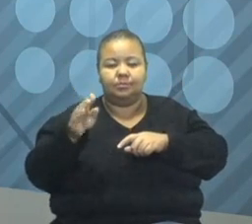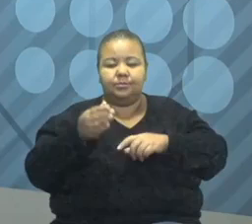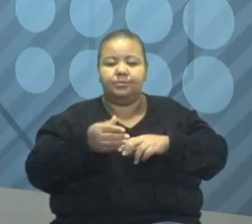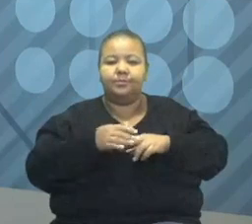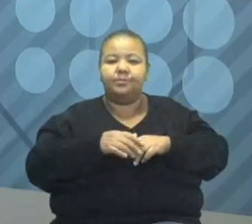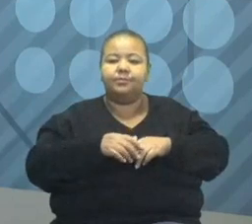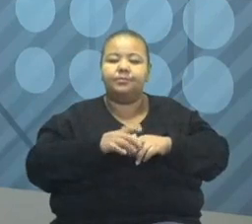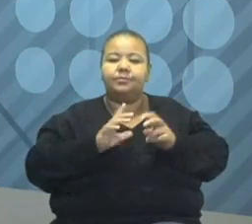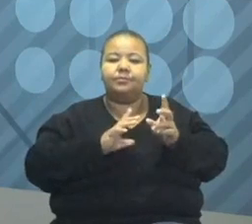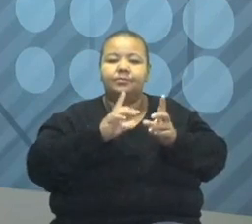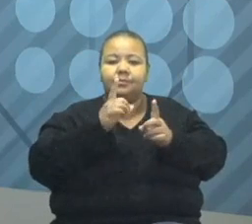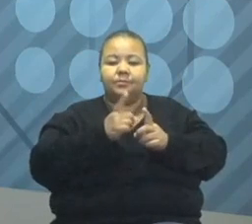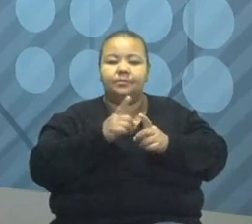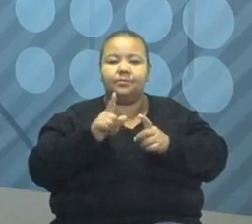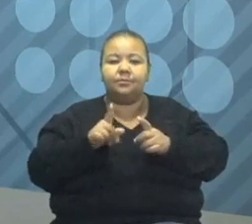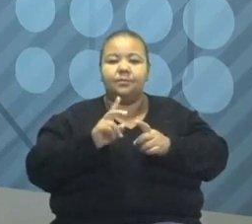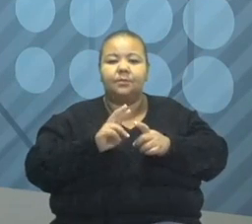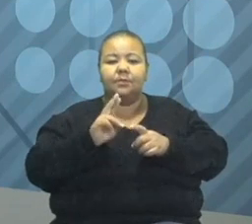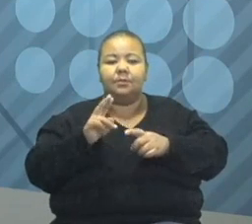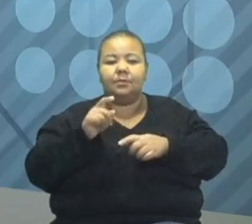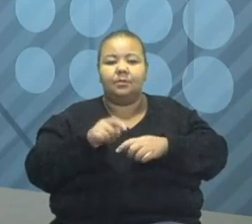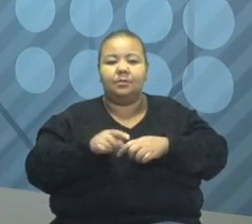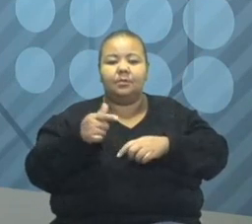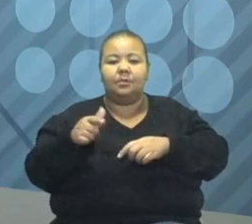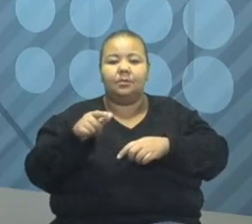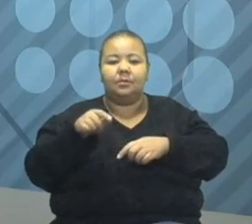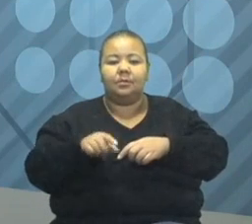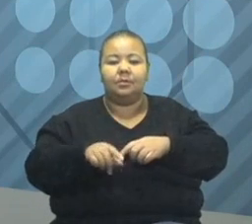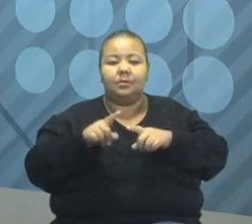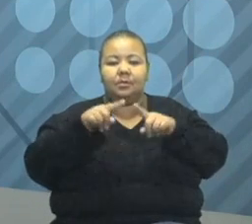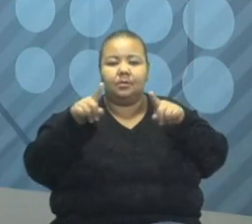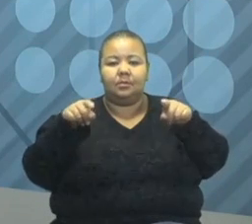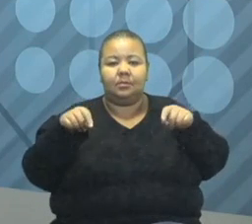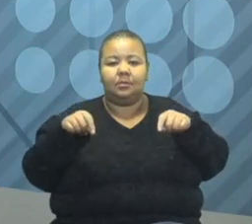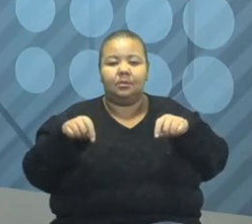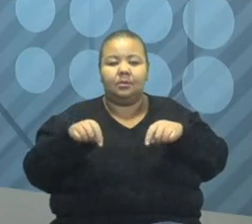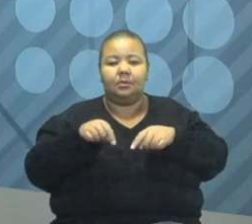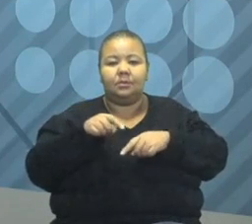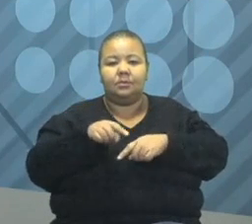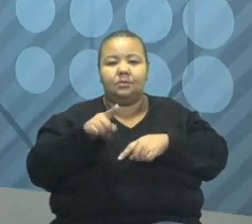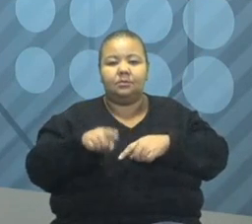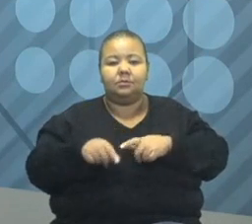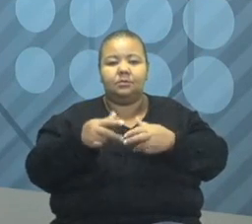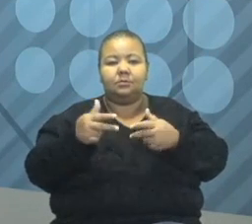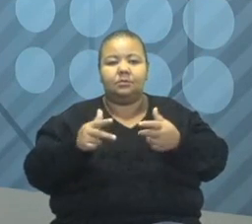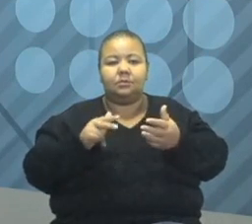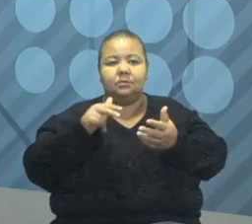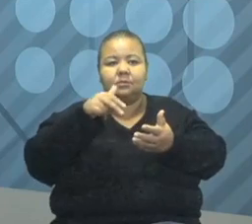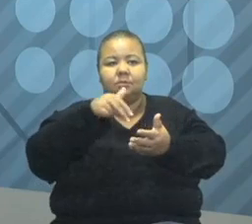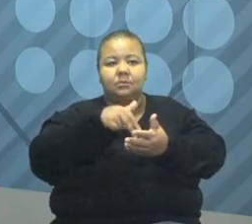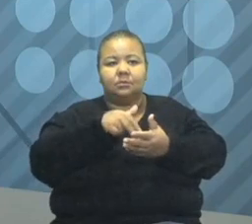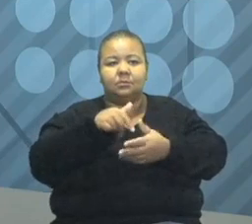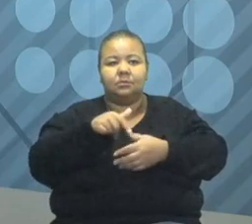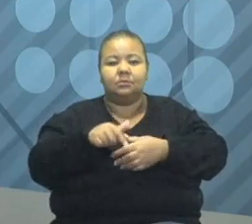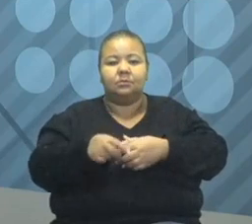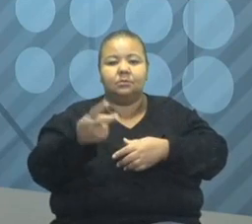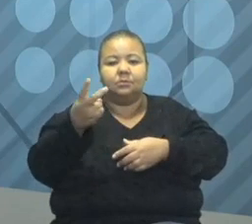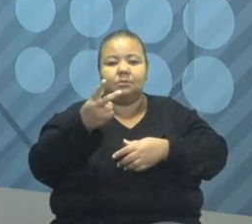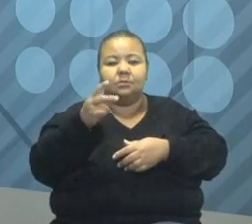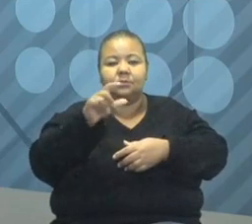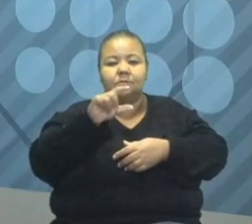B. E encontramos o elemento lá da nossa matriz, o elemento que está na posição da segunda